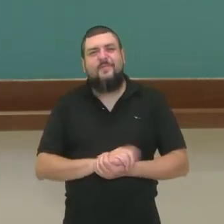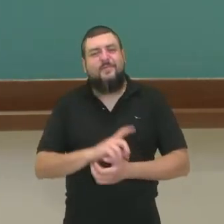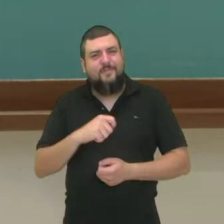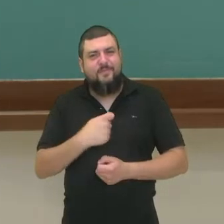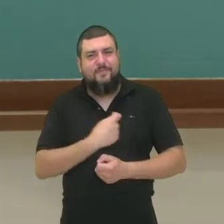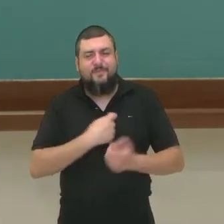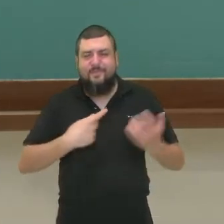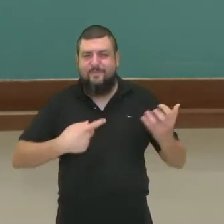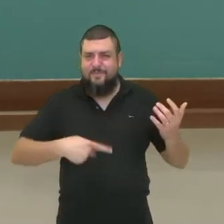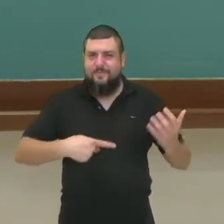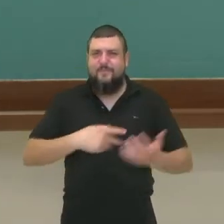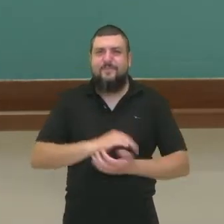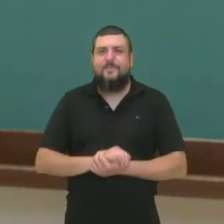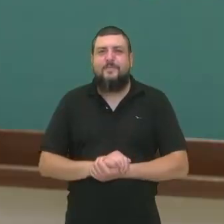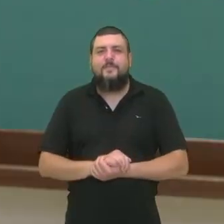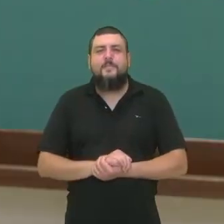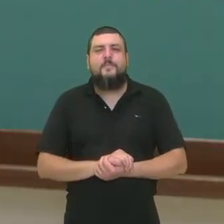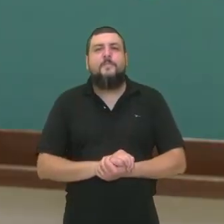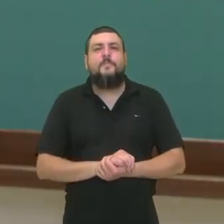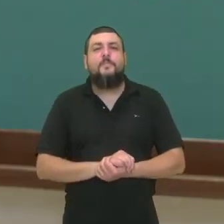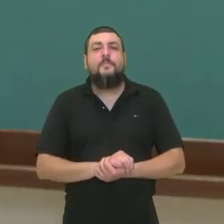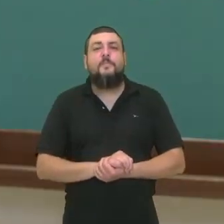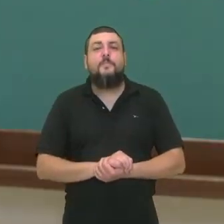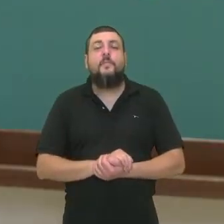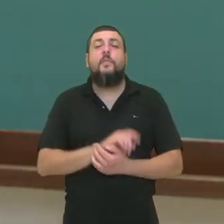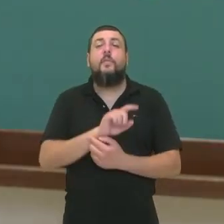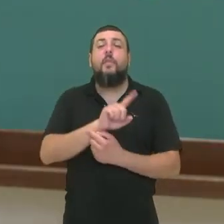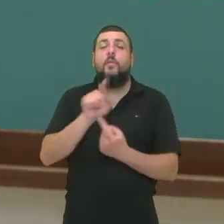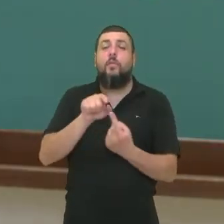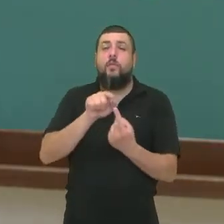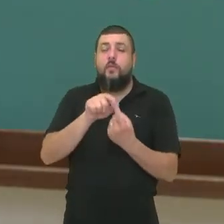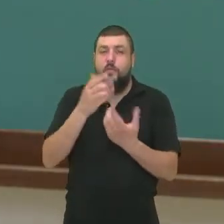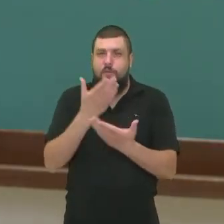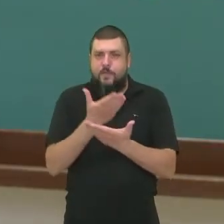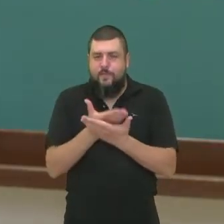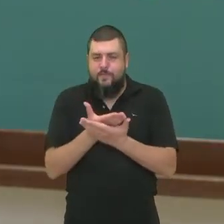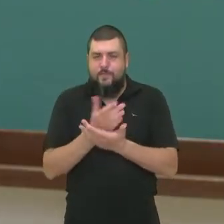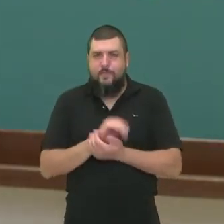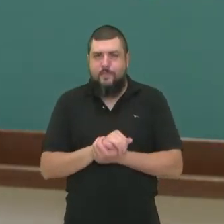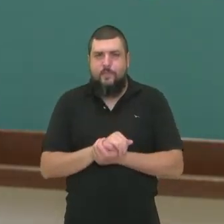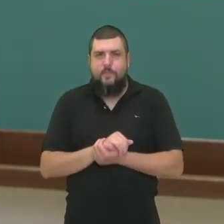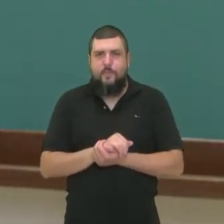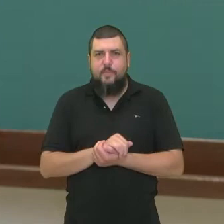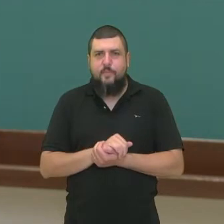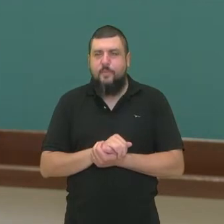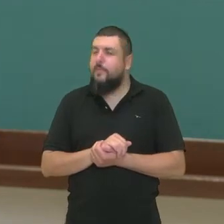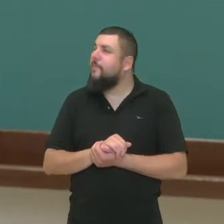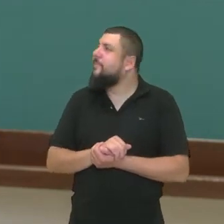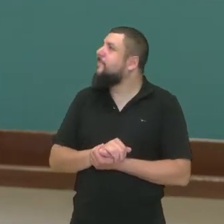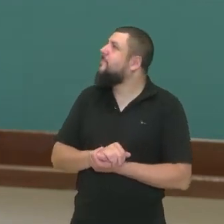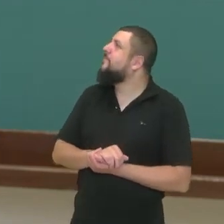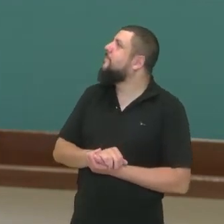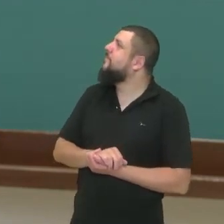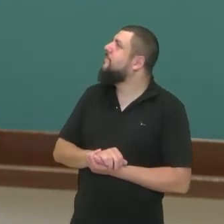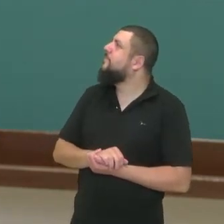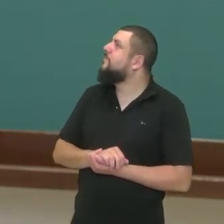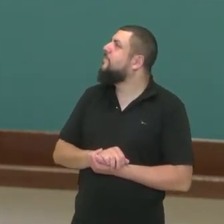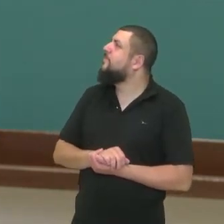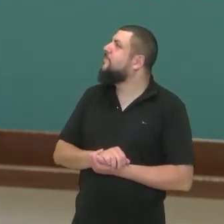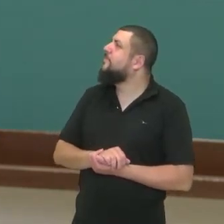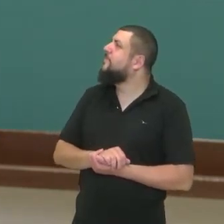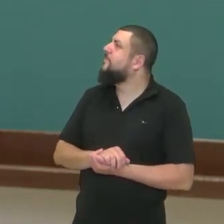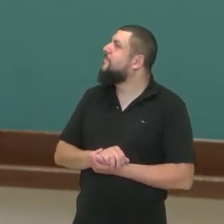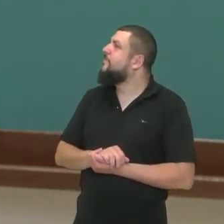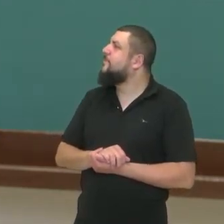juntos? Então vamos lá! Então os objetivos da nossa aula hoje. Conhecer a ciranda, sua expressão musical